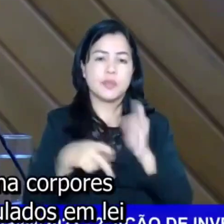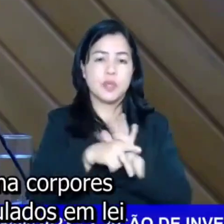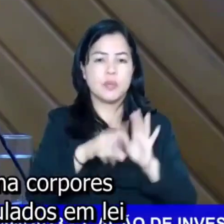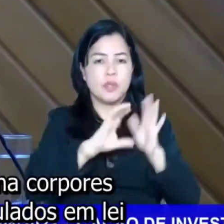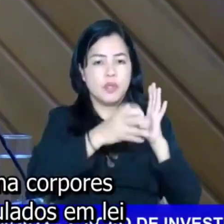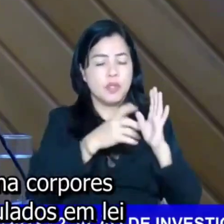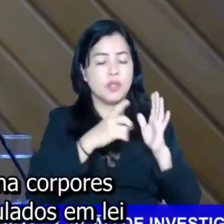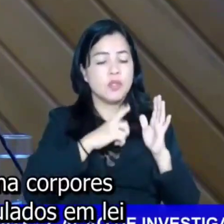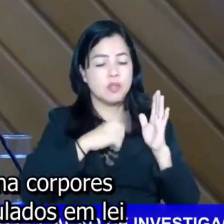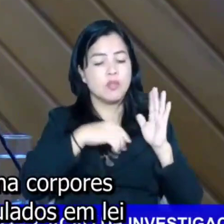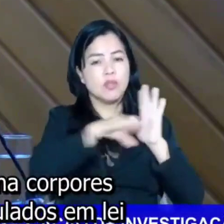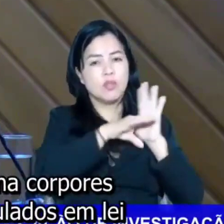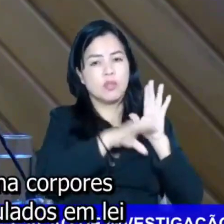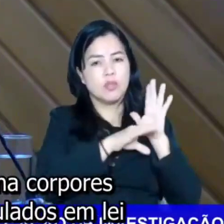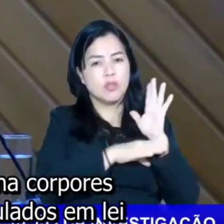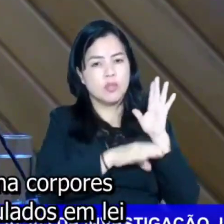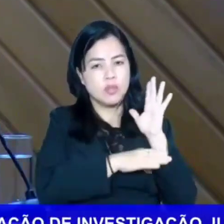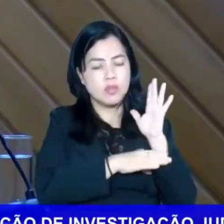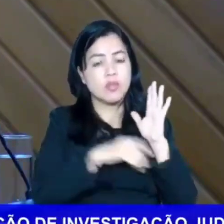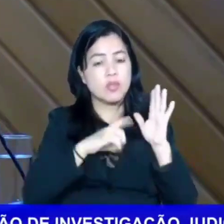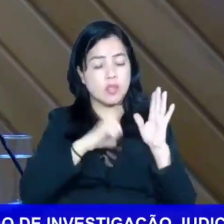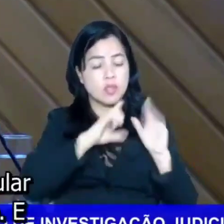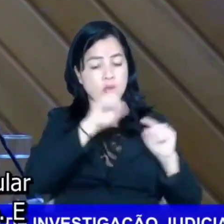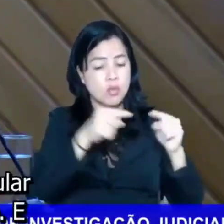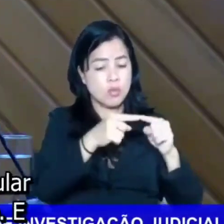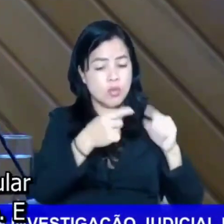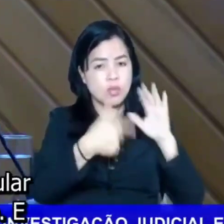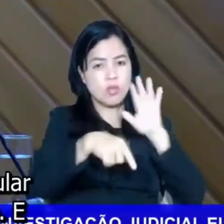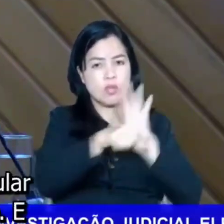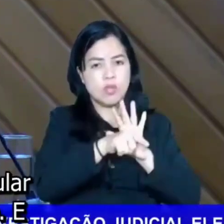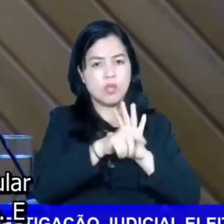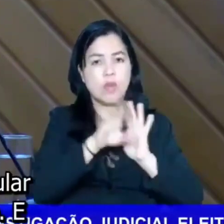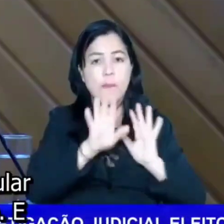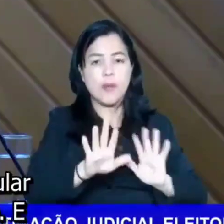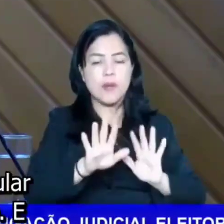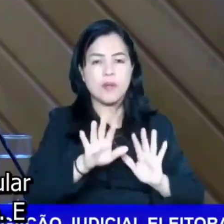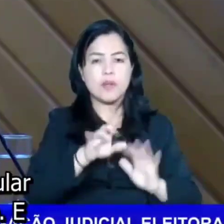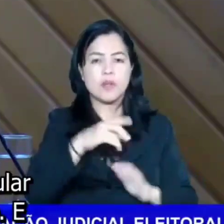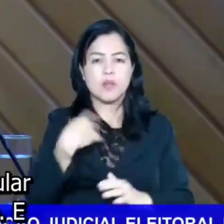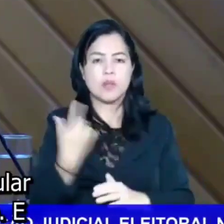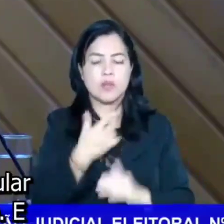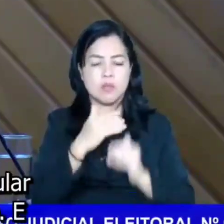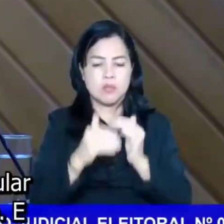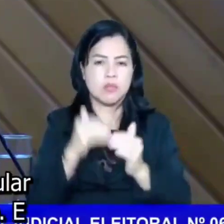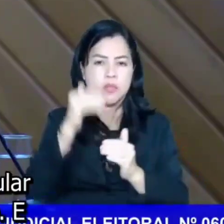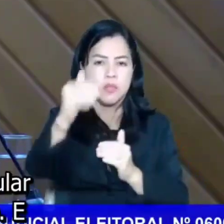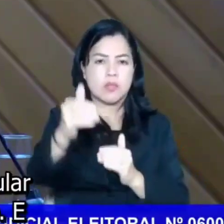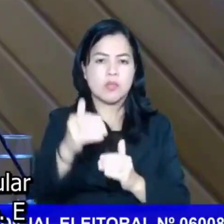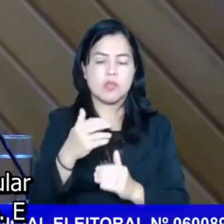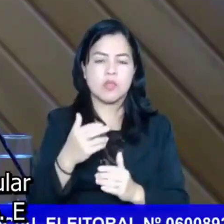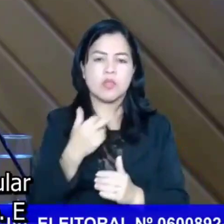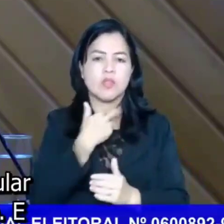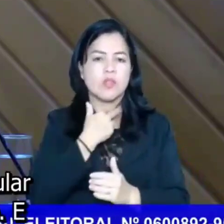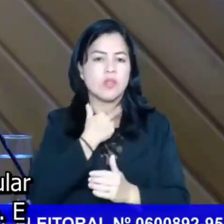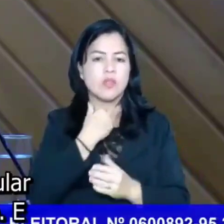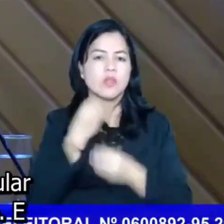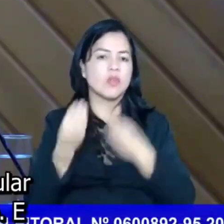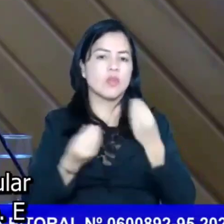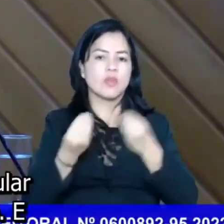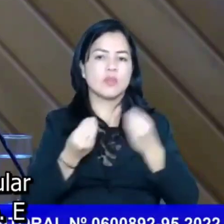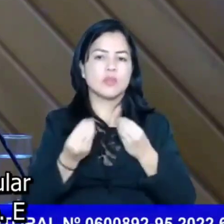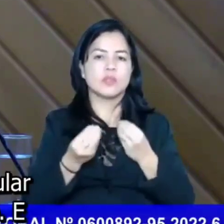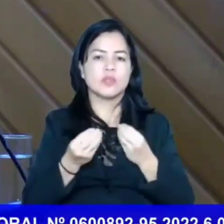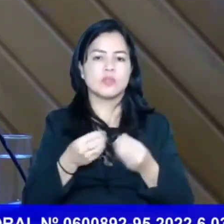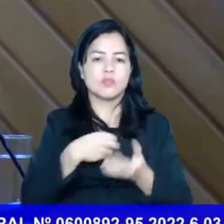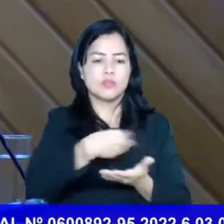os critérios basilares estipulados em lei, mas, além deles, nós não podemos estipular como que vai ser feita